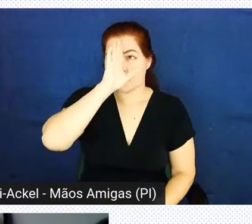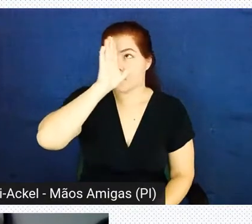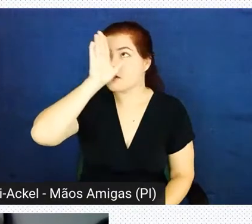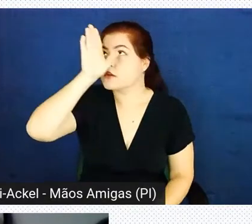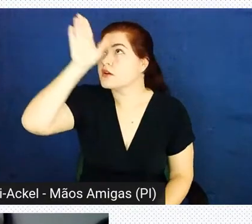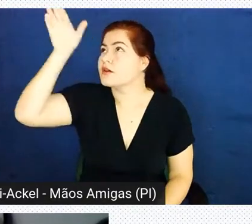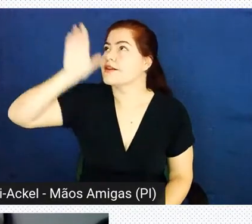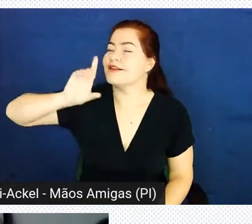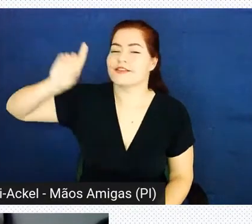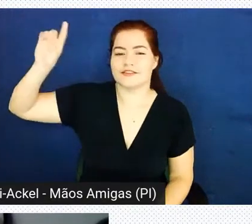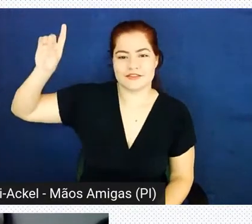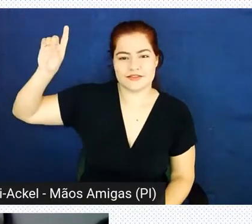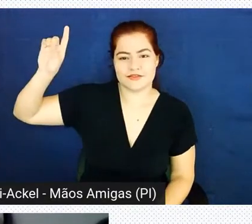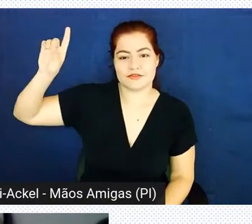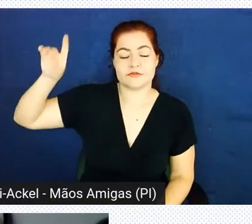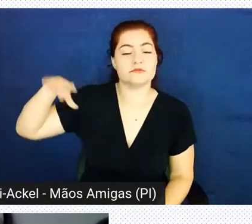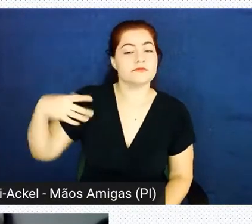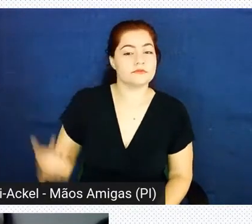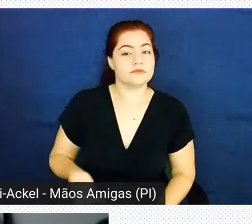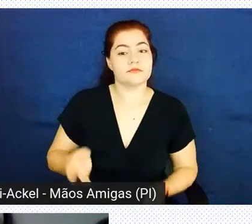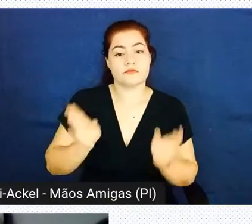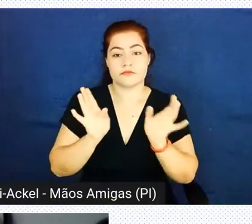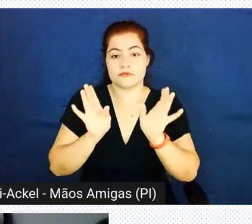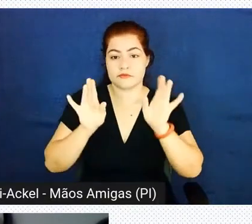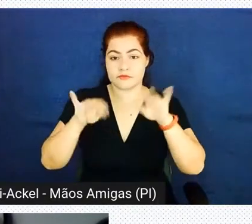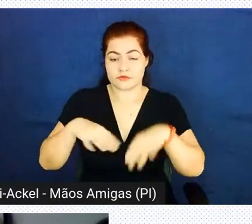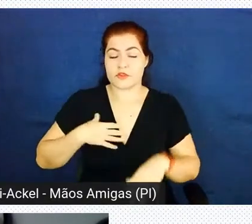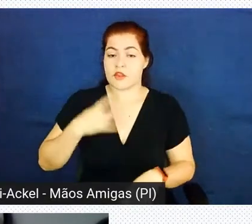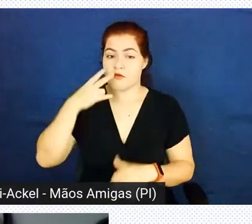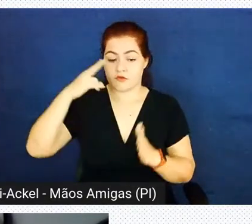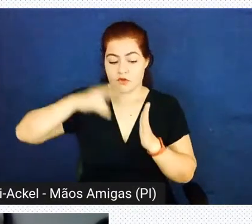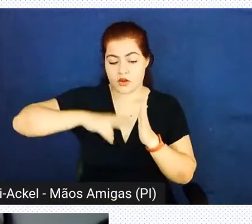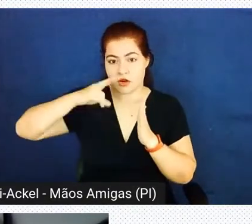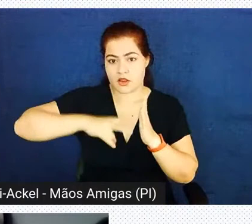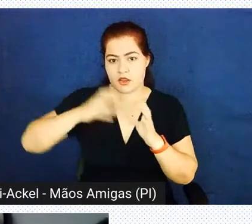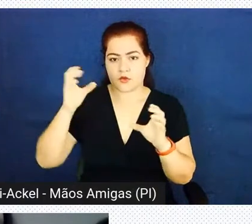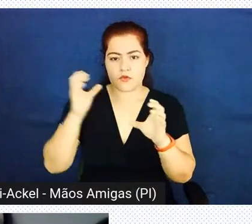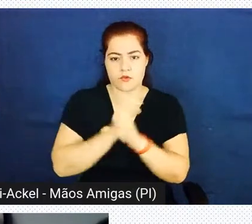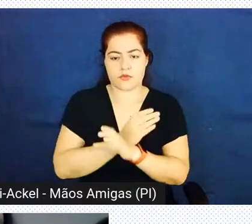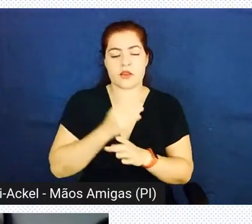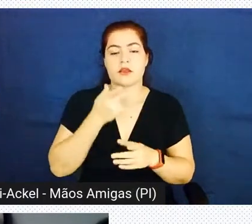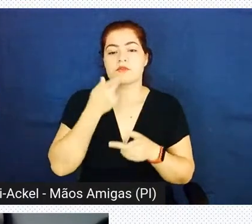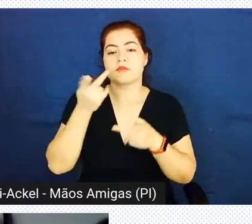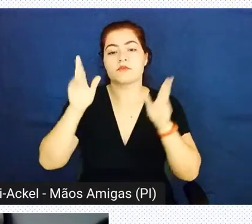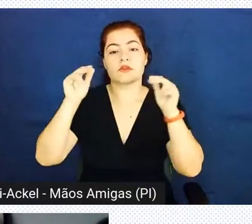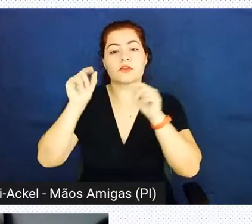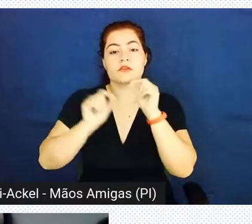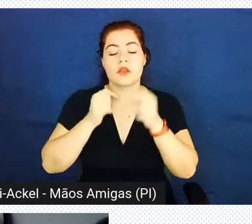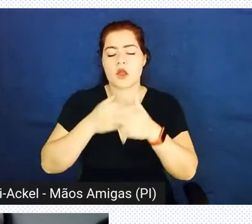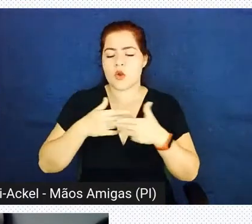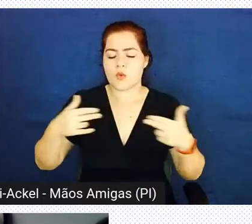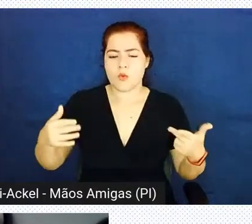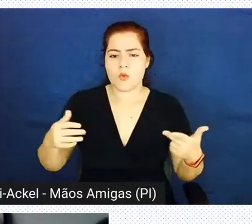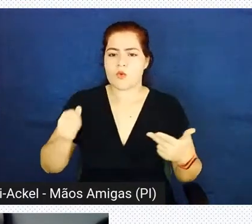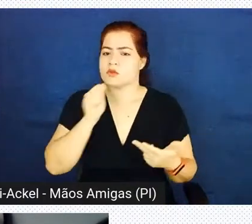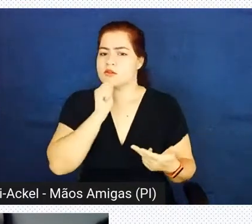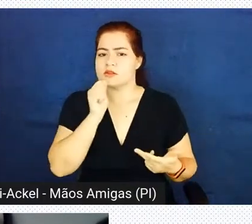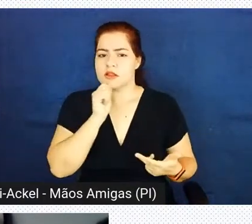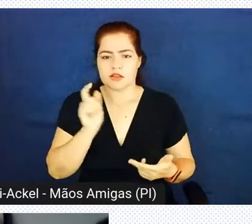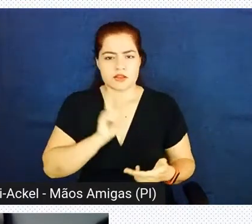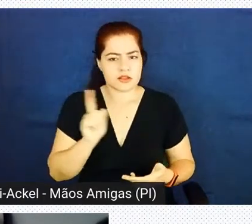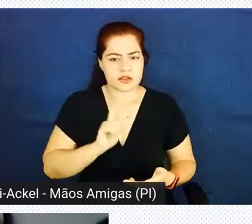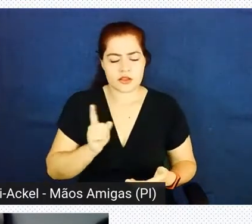Deus. E ela encerra, eu vou ler na íntegra, ela diz assim: outras que ainda não se deram